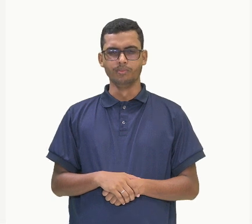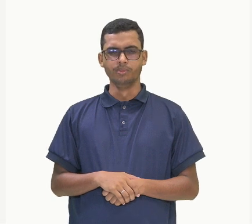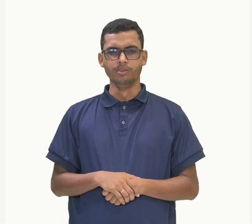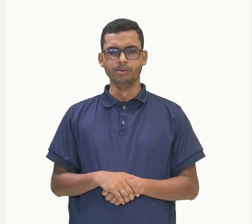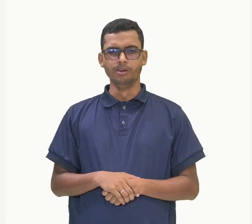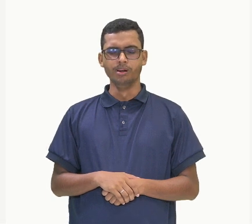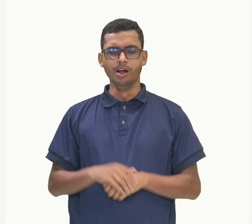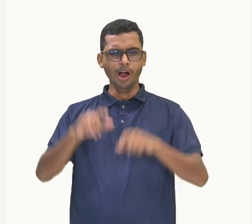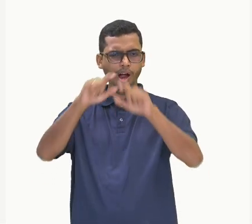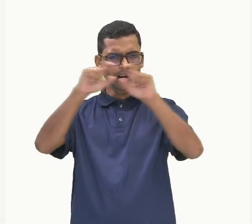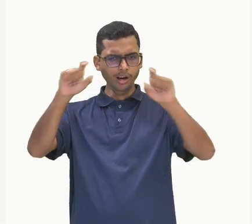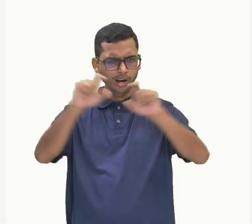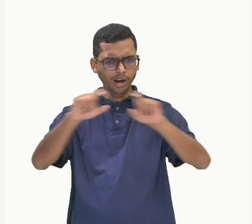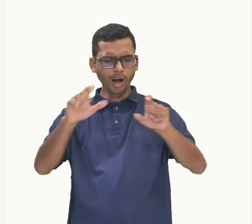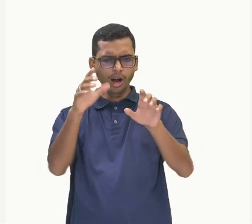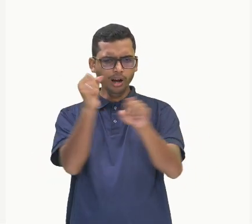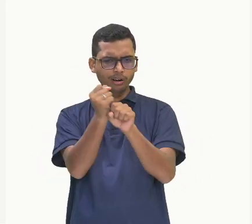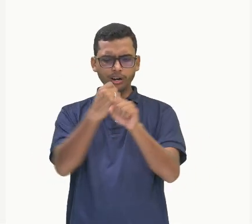4,023 ou